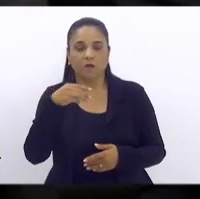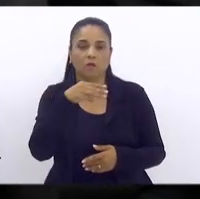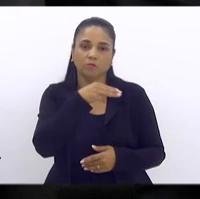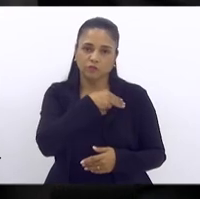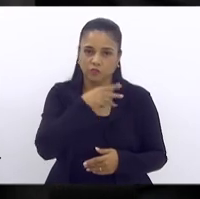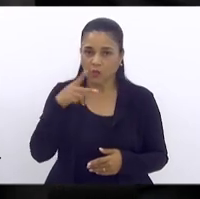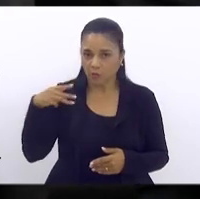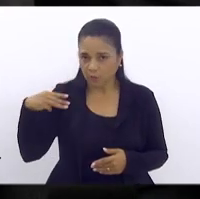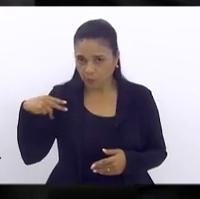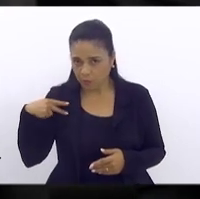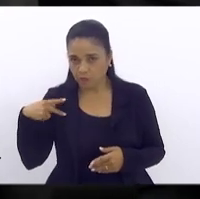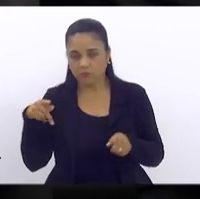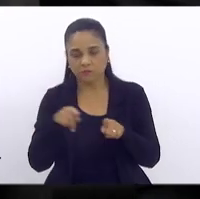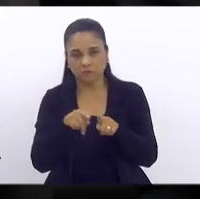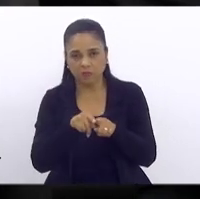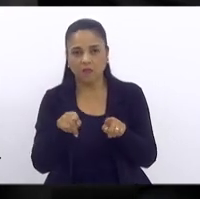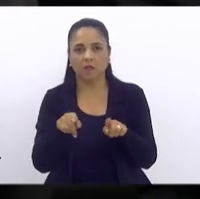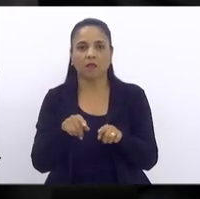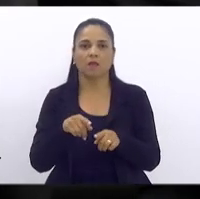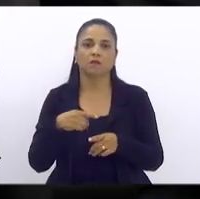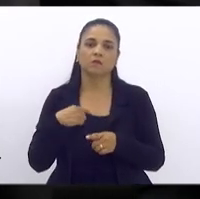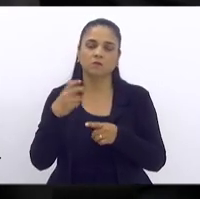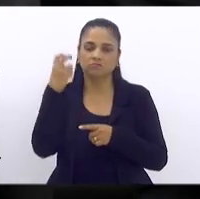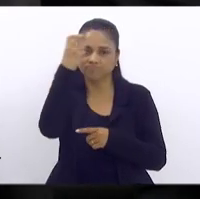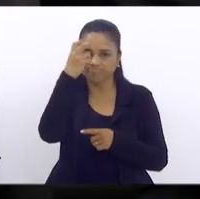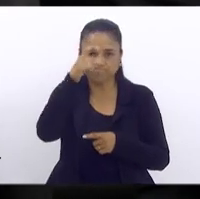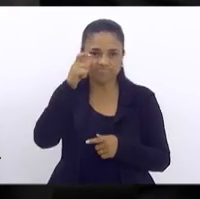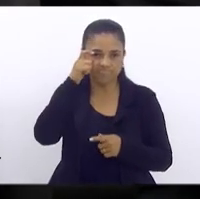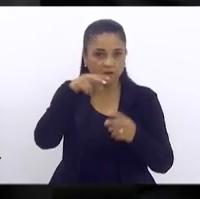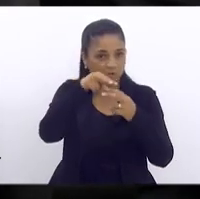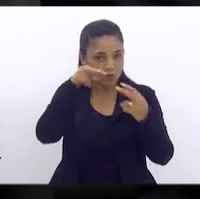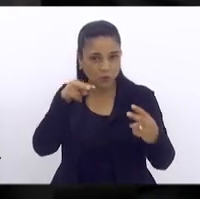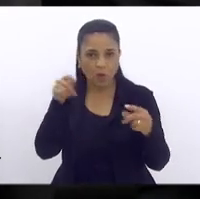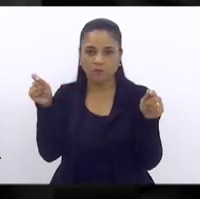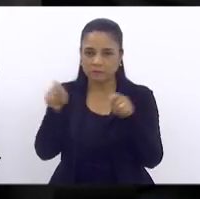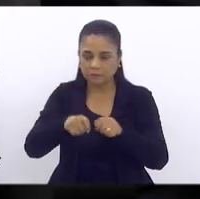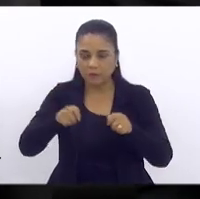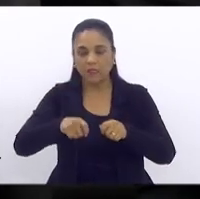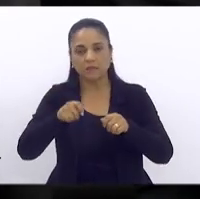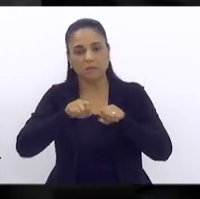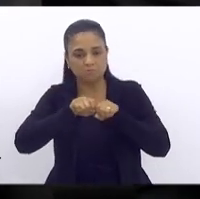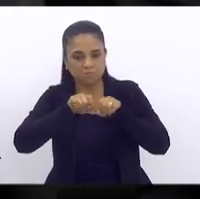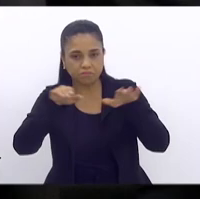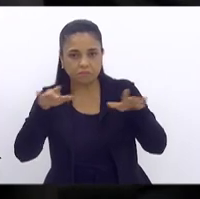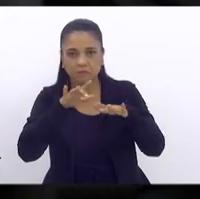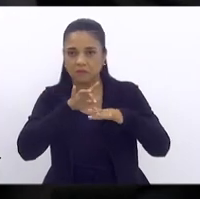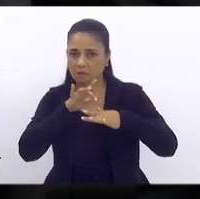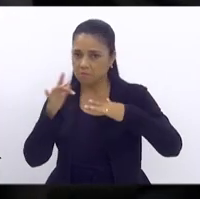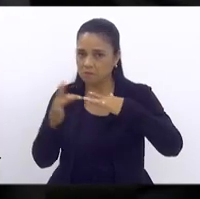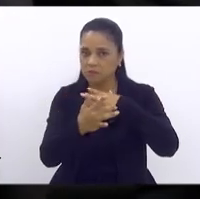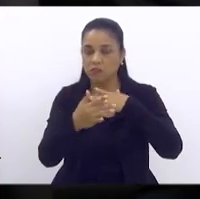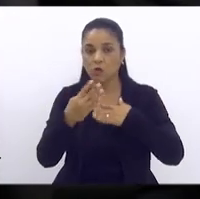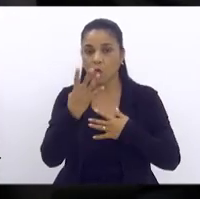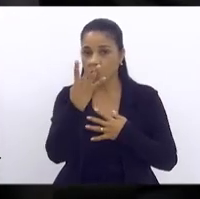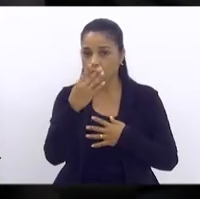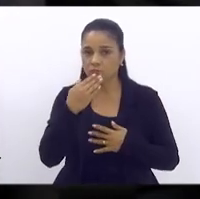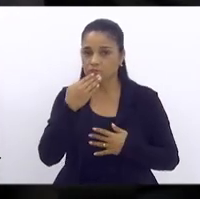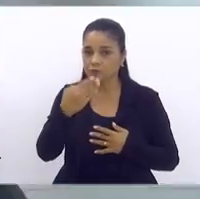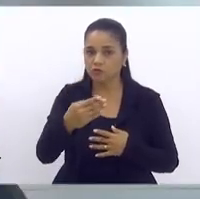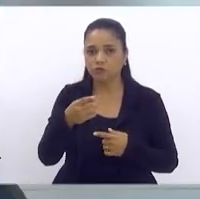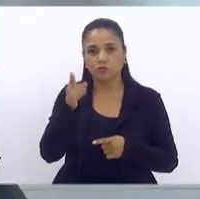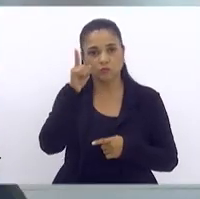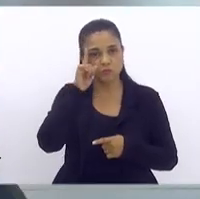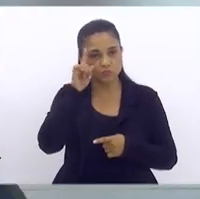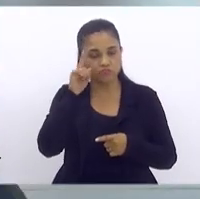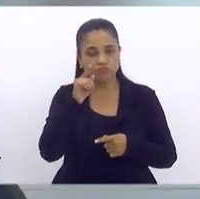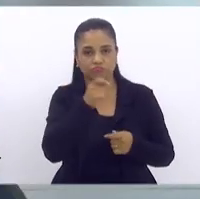que é o Maria da Penha Virtual. E tem crescido cada vez mais, né, repercussão na mídia também. São 4 pedidos, né, por dia também, em